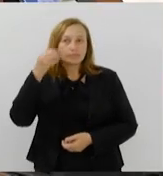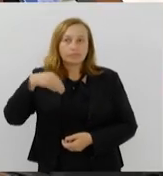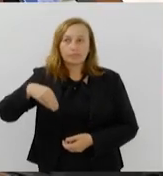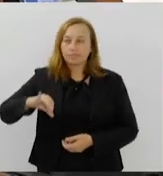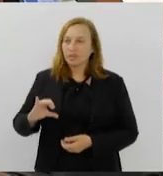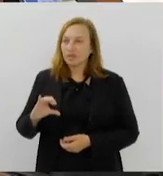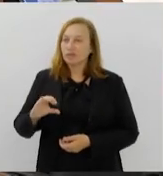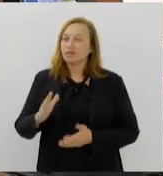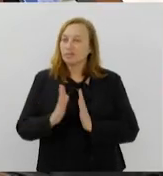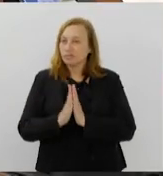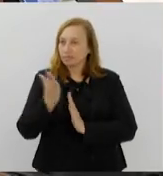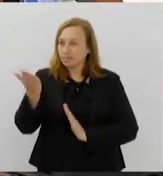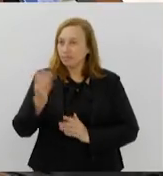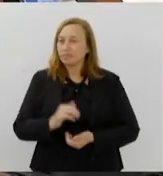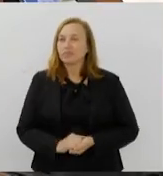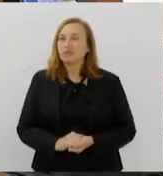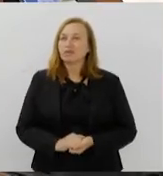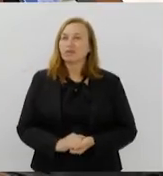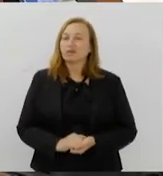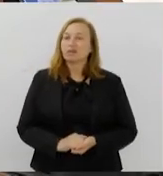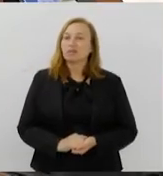por favor.